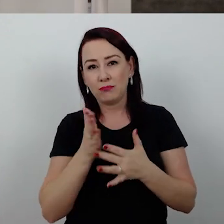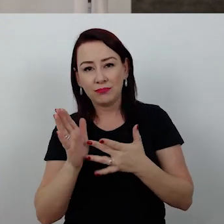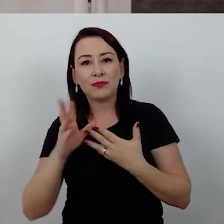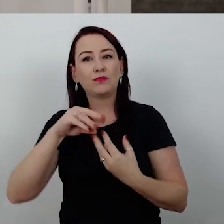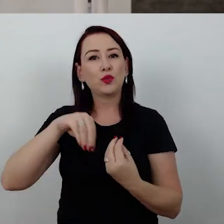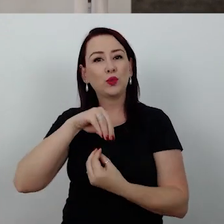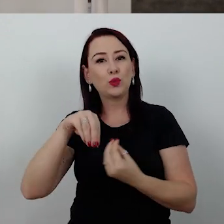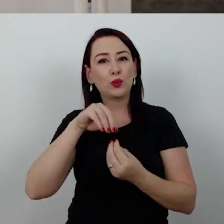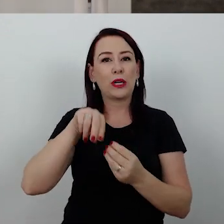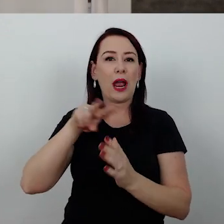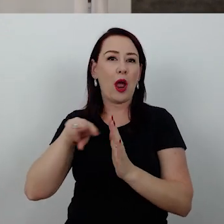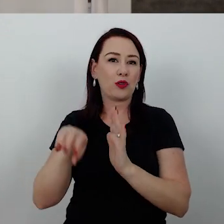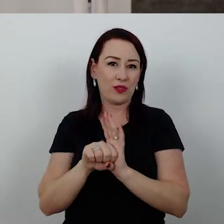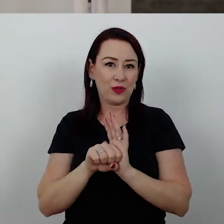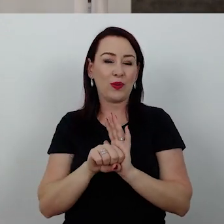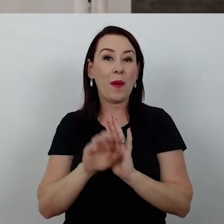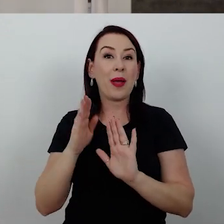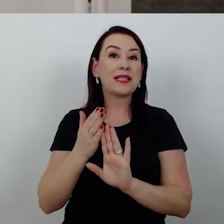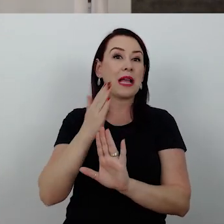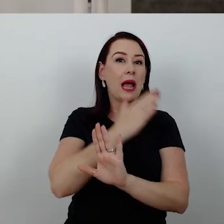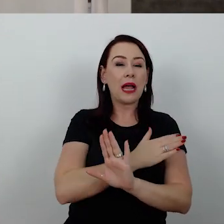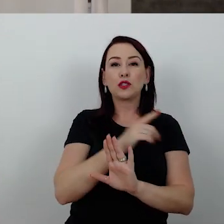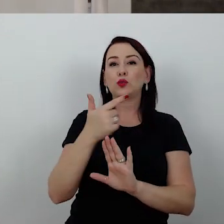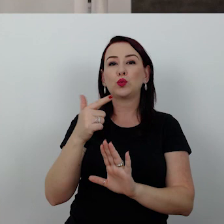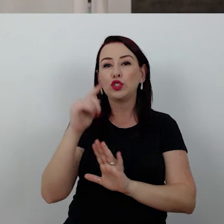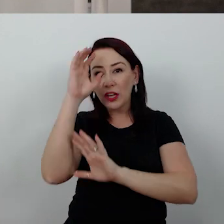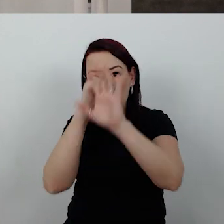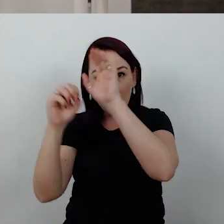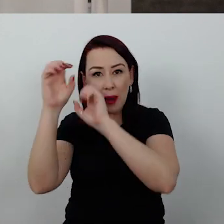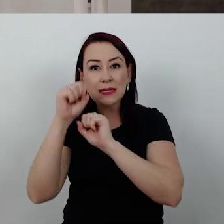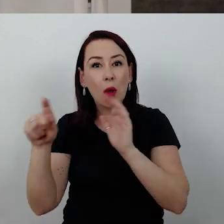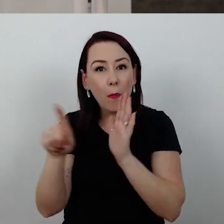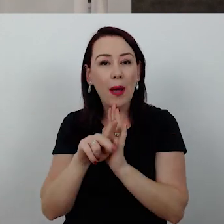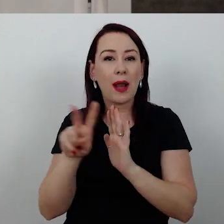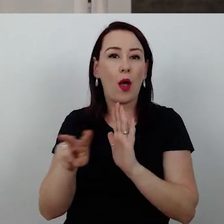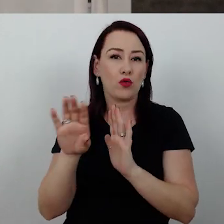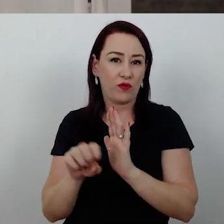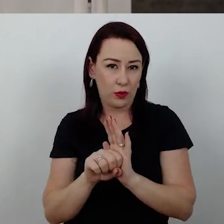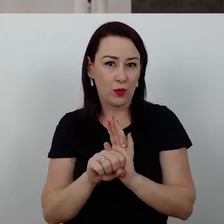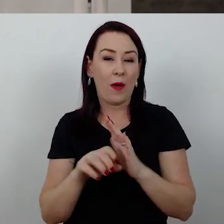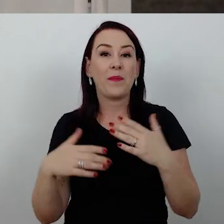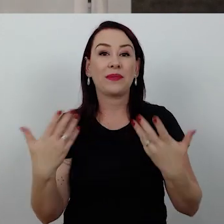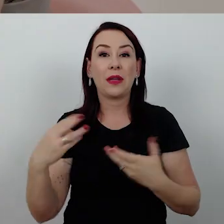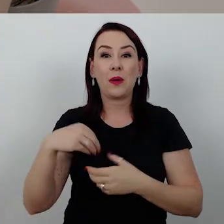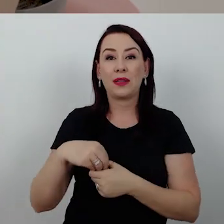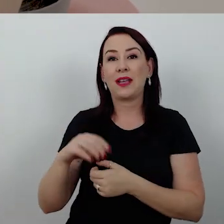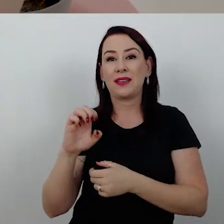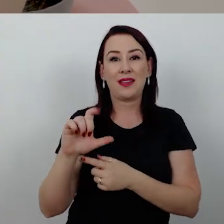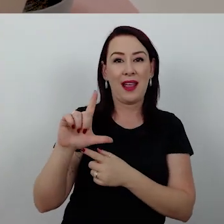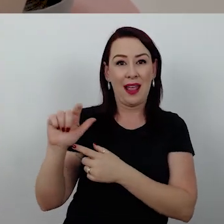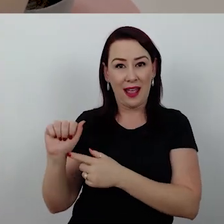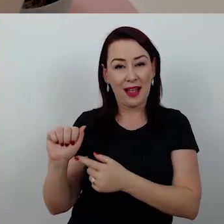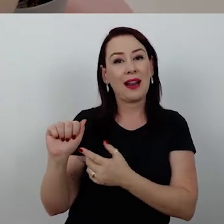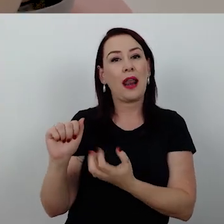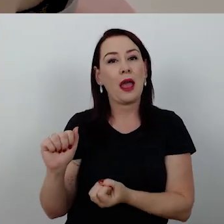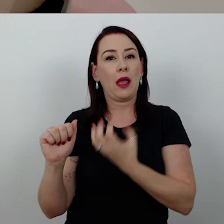vê que passa ali pelo audiovisual e que converte para essa linguagem, mas não tinha um pensamento de formação específica. Então, a gente cria dentro da Escola Livre